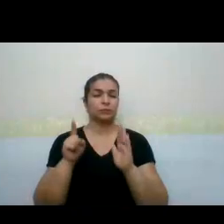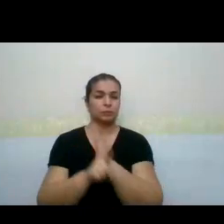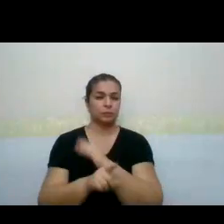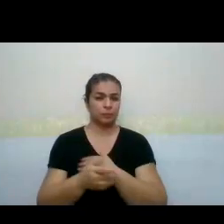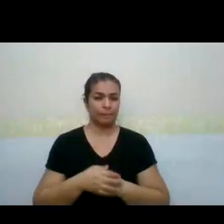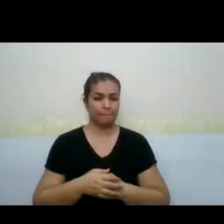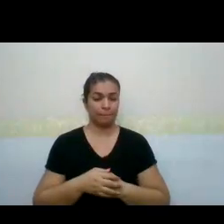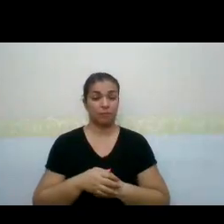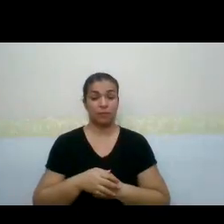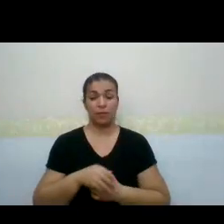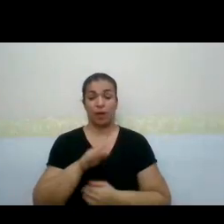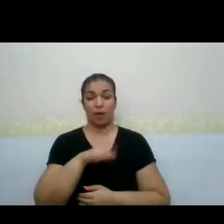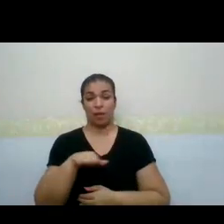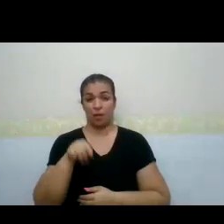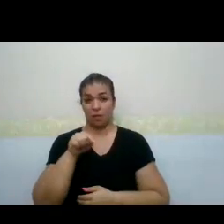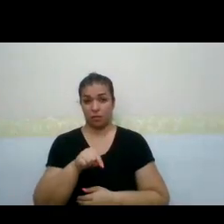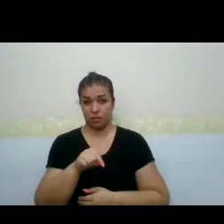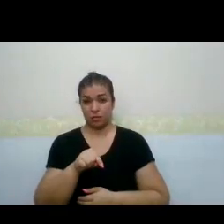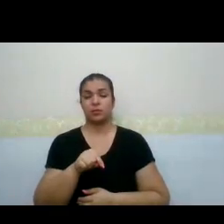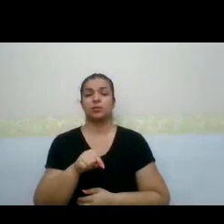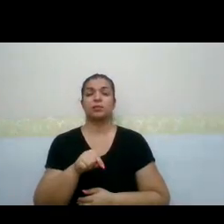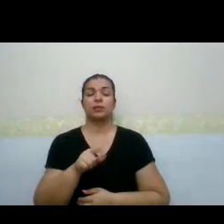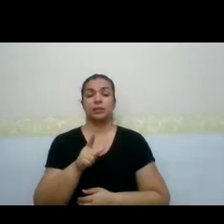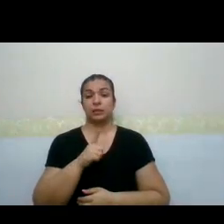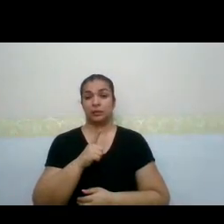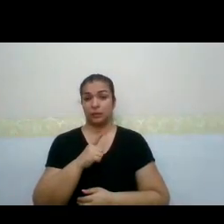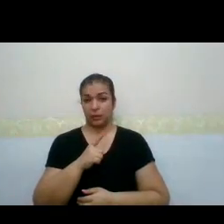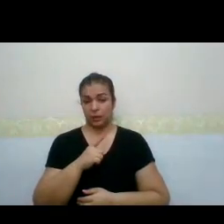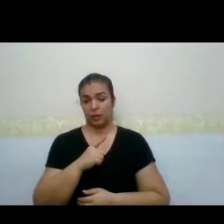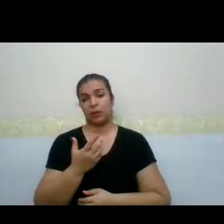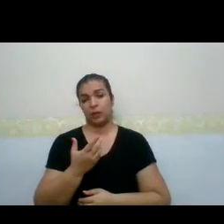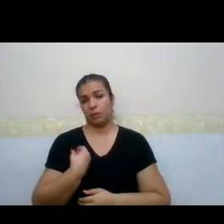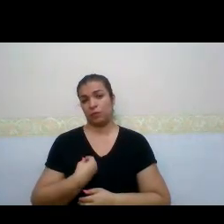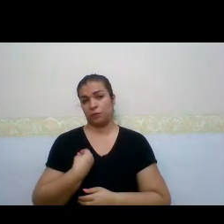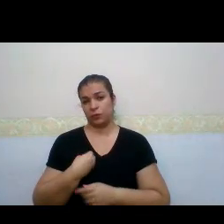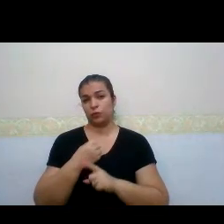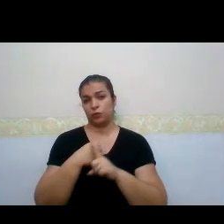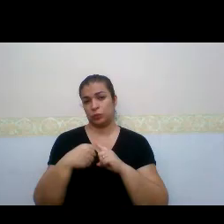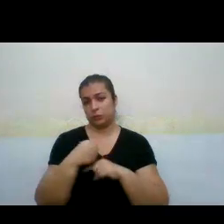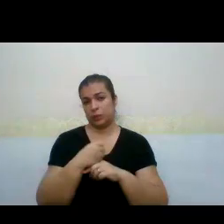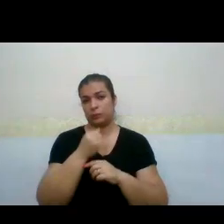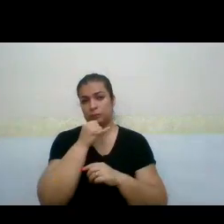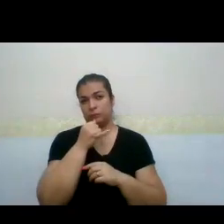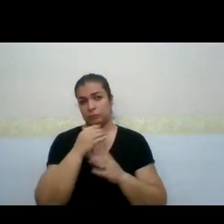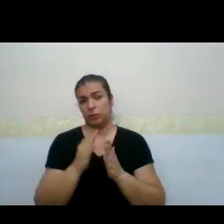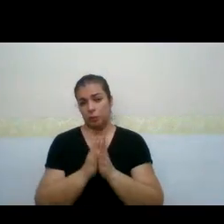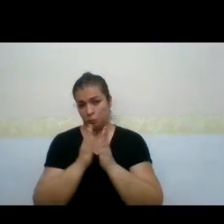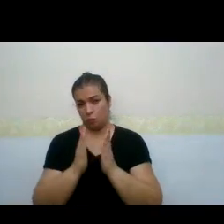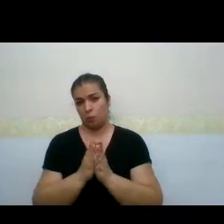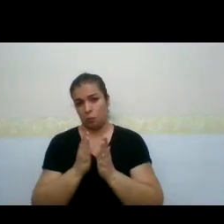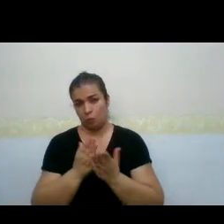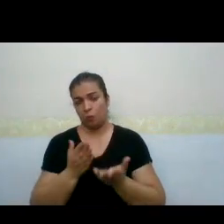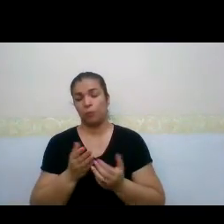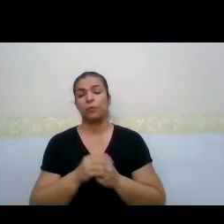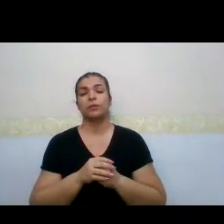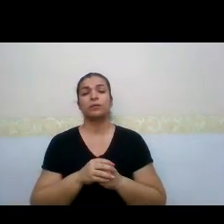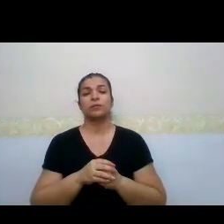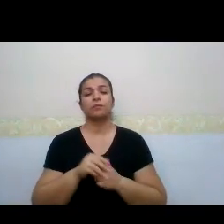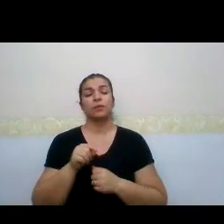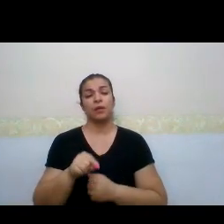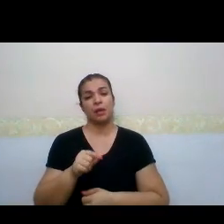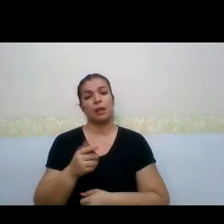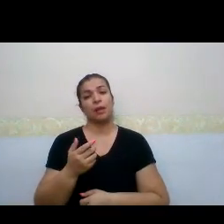mais, essa criança que tem uma condição social carente, ela aprende mais